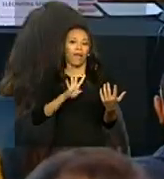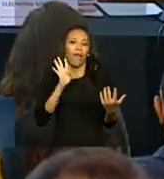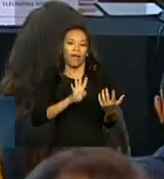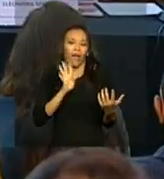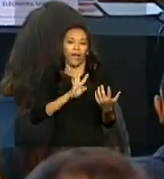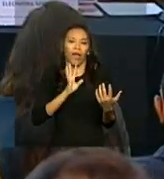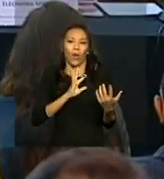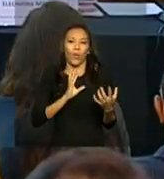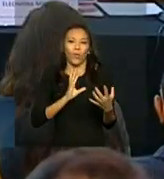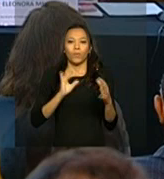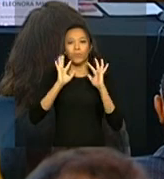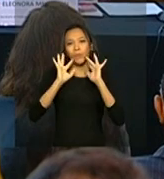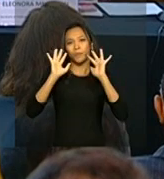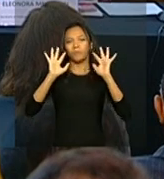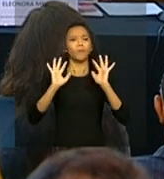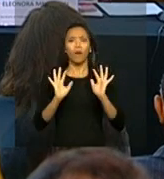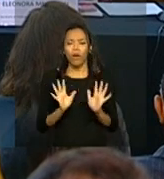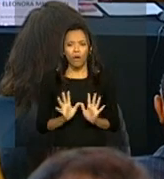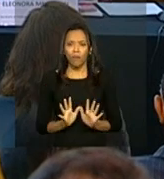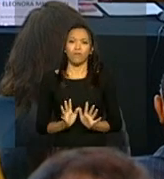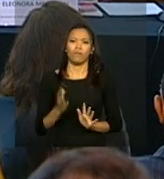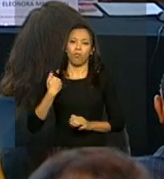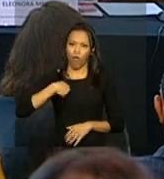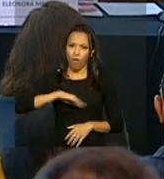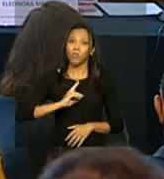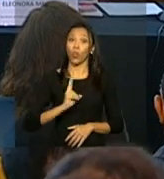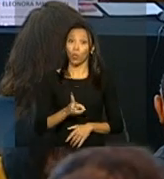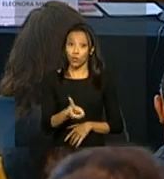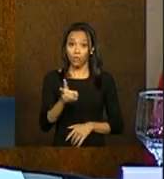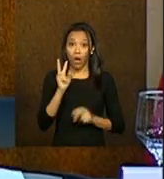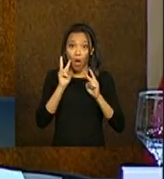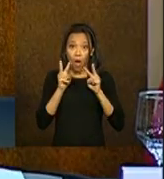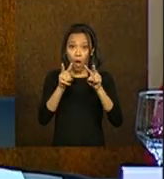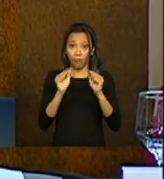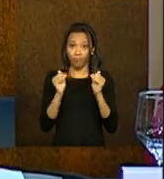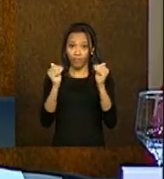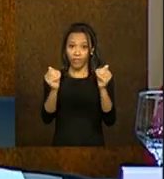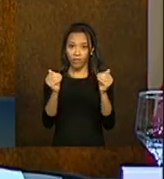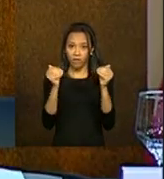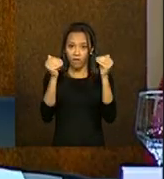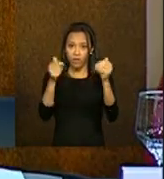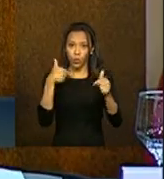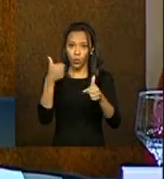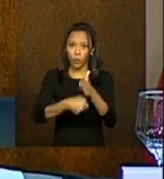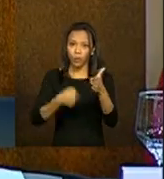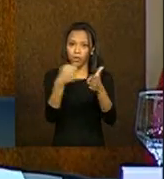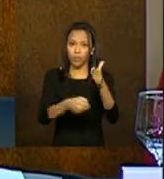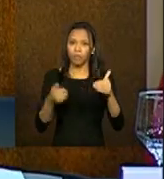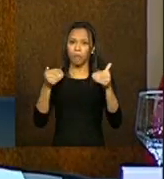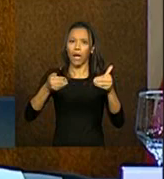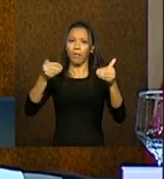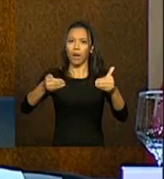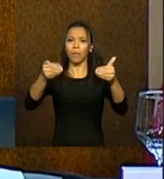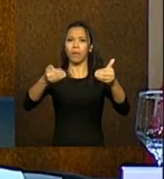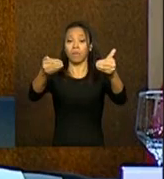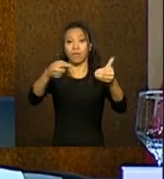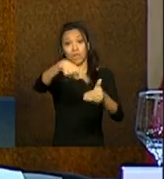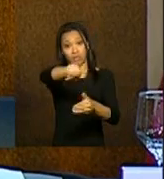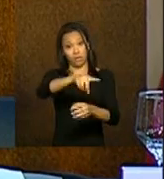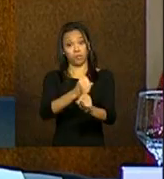mas nós eh precisamos continuar olhando pra frente para garantir os avanços que a sociedade brasileira